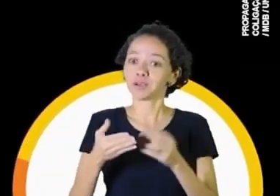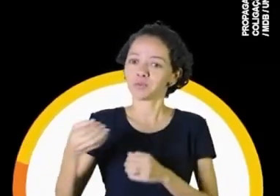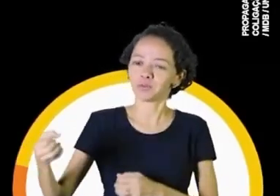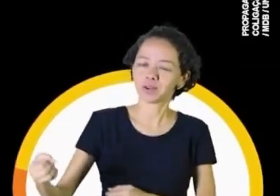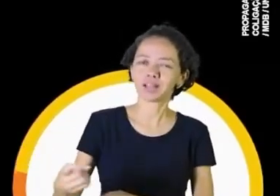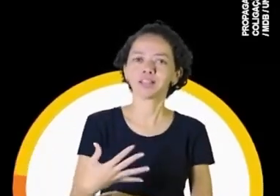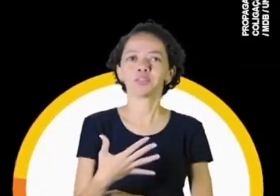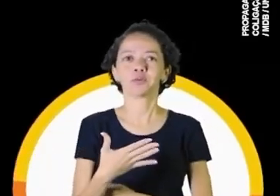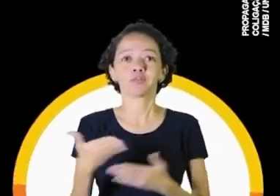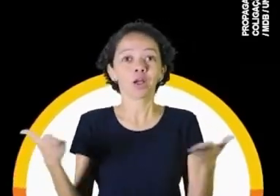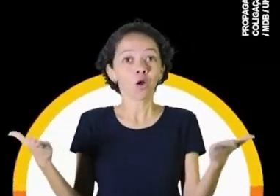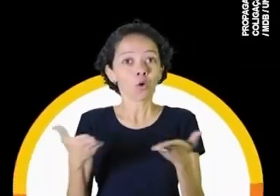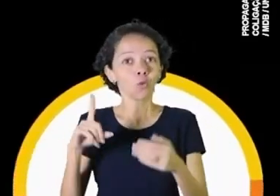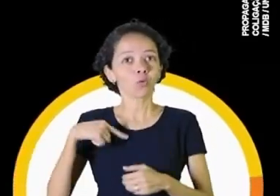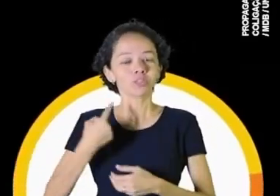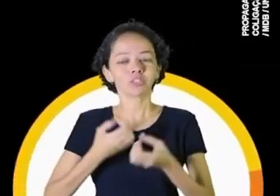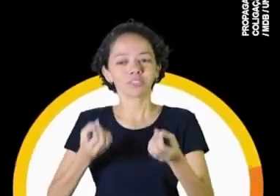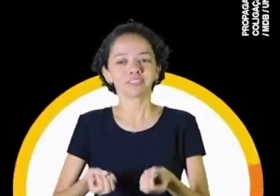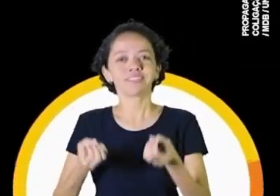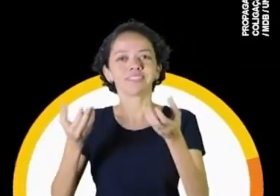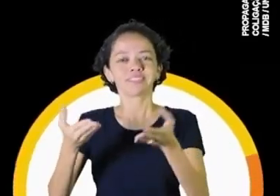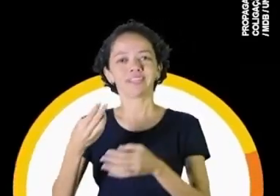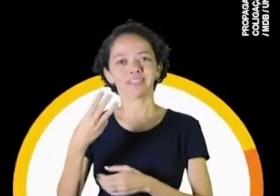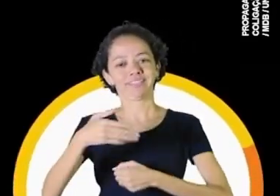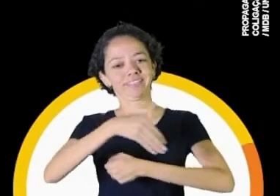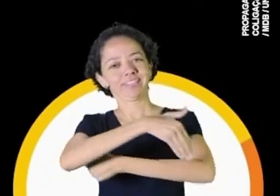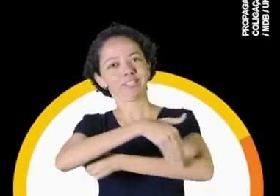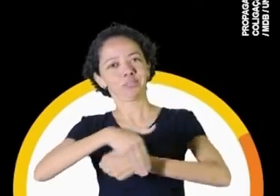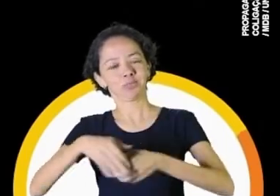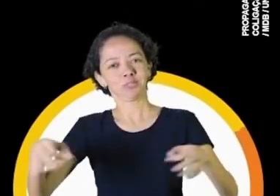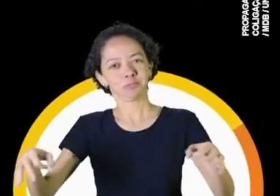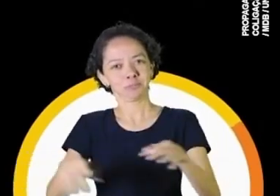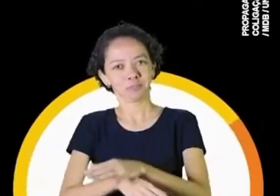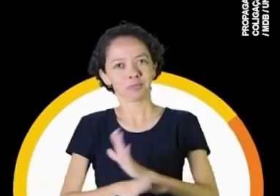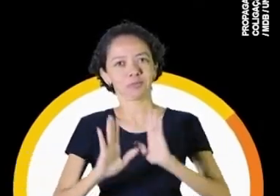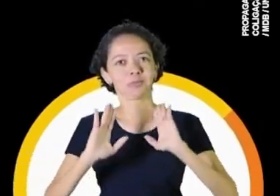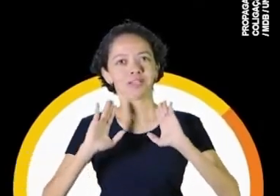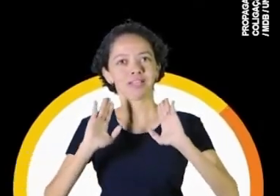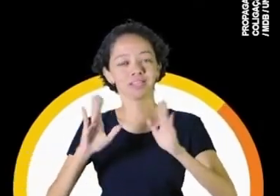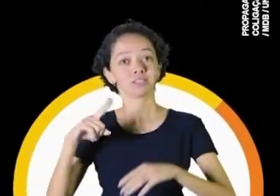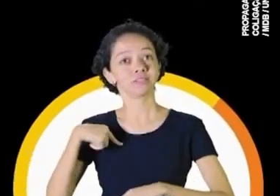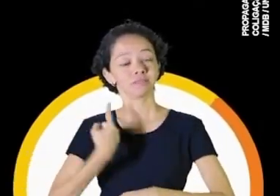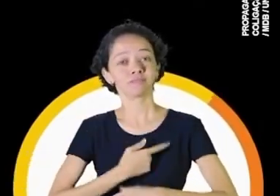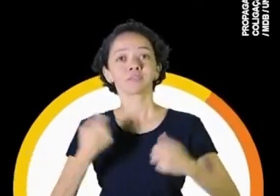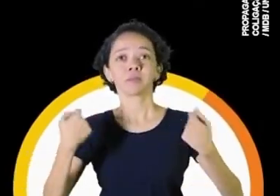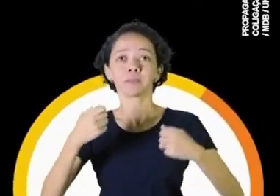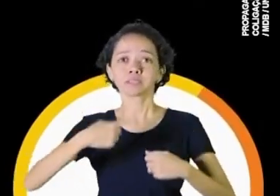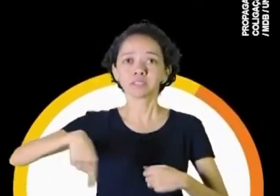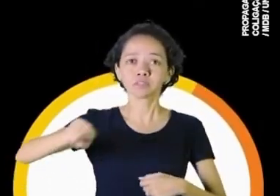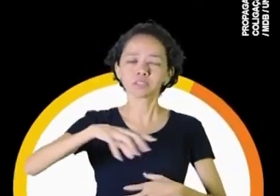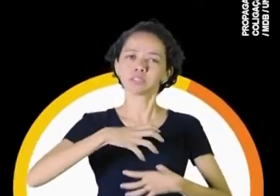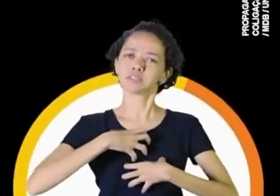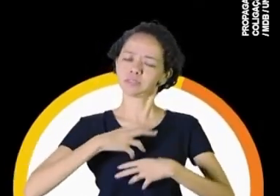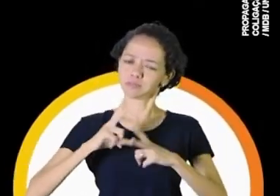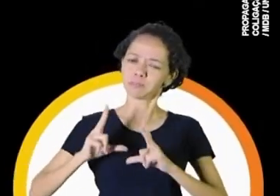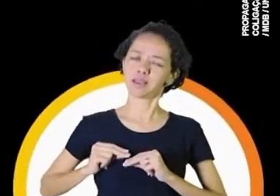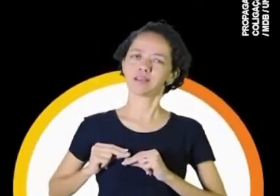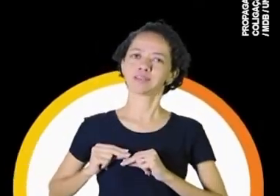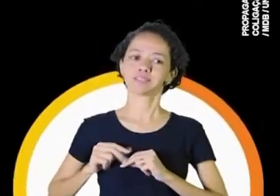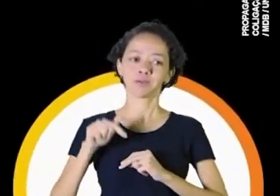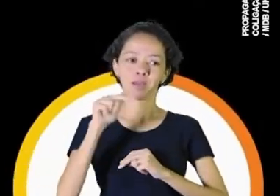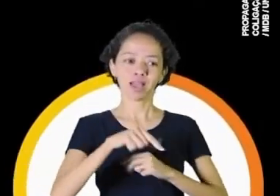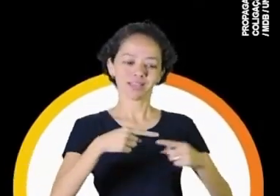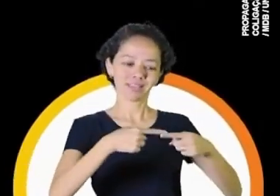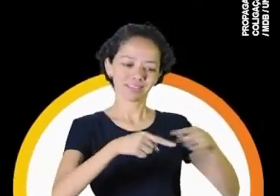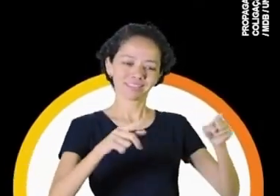chegando no Recife inteiro e hoje a gente está entregando 3 ruas pavimentadas e o que a gente precisa é levar dignidade.